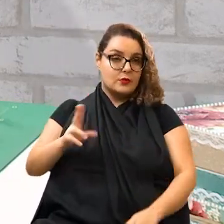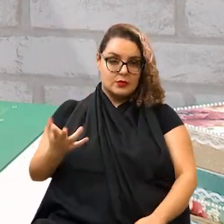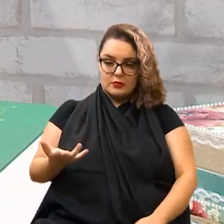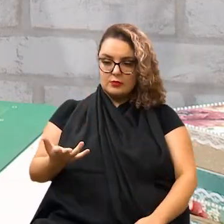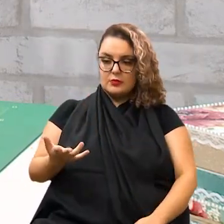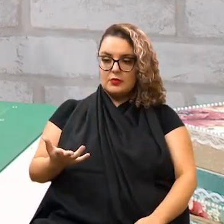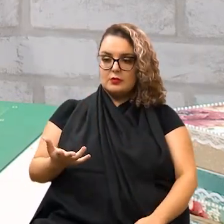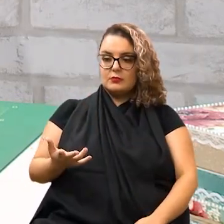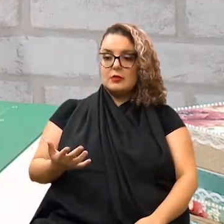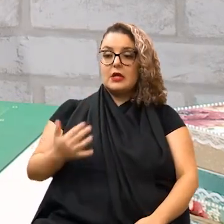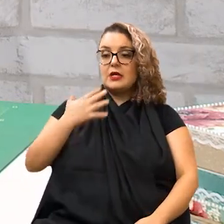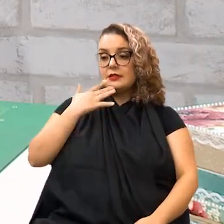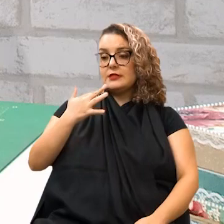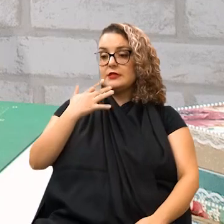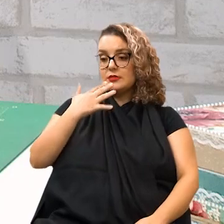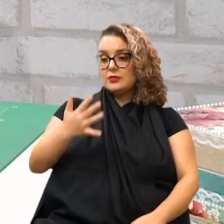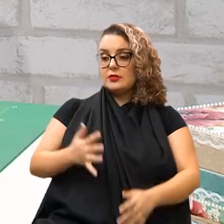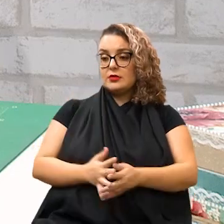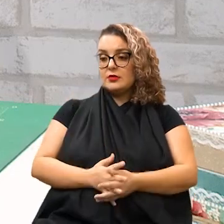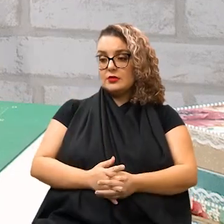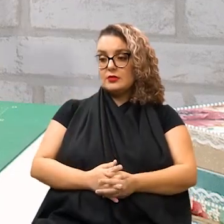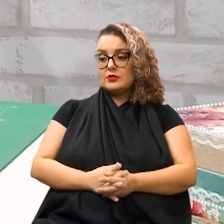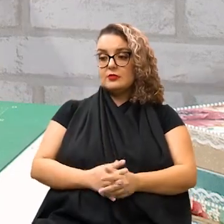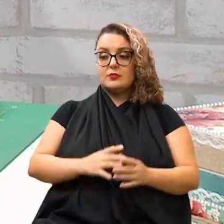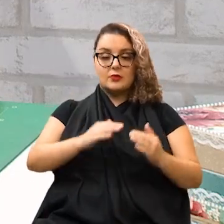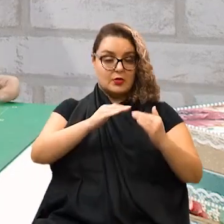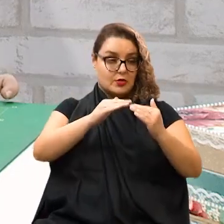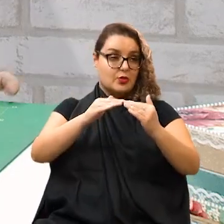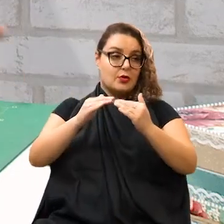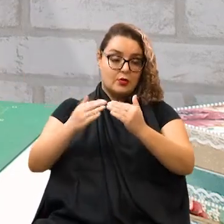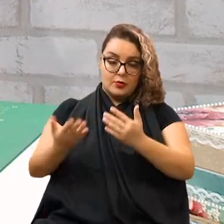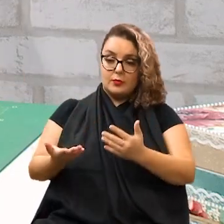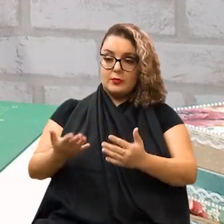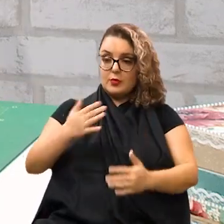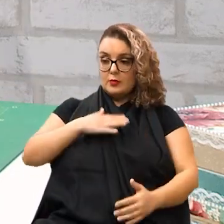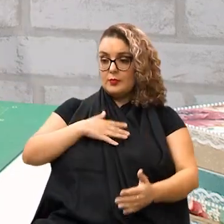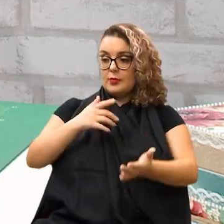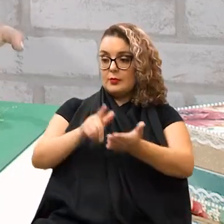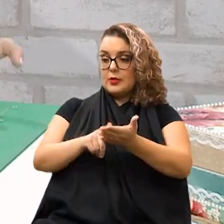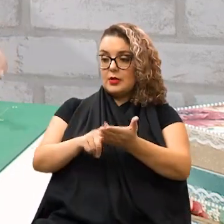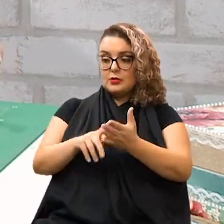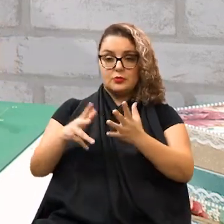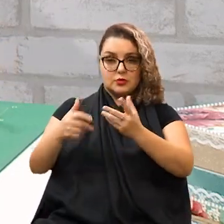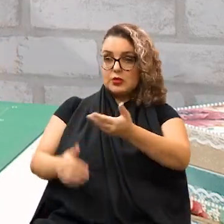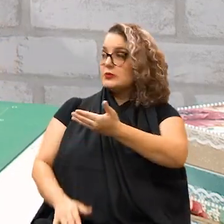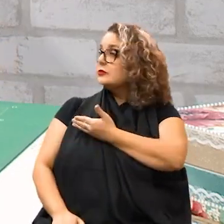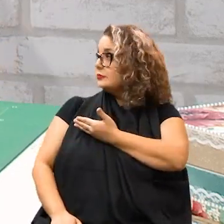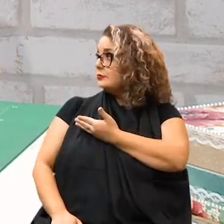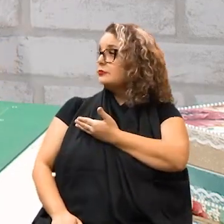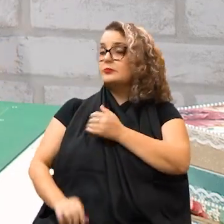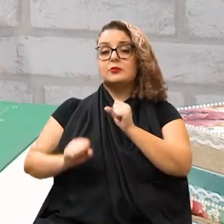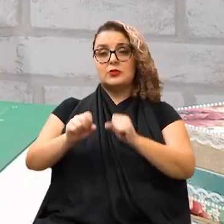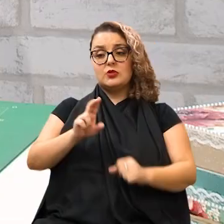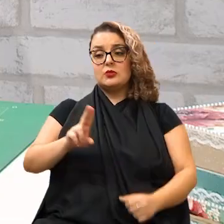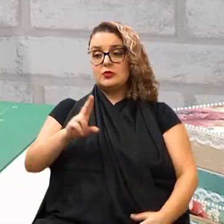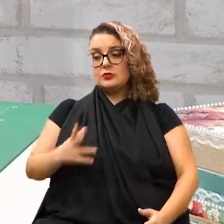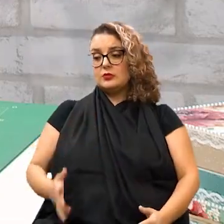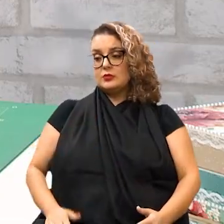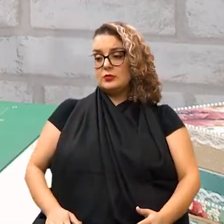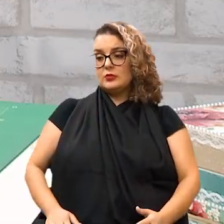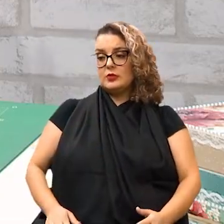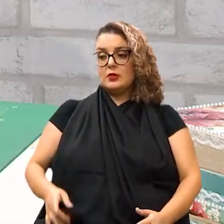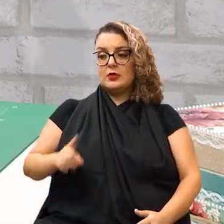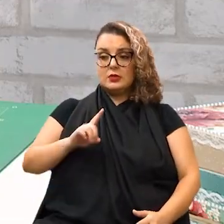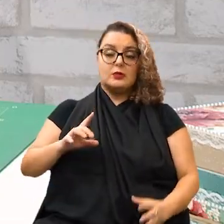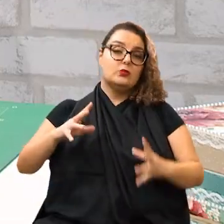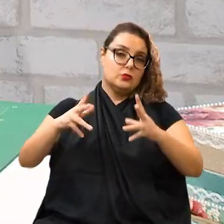mas essa escala de cores aqui, ó, ela combina com o meu papel. Todas elas aqui eu poderia estar utilizando esse papel. Lógico que